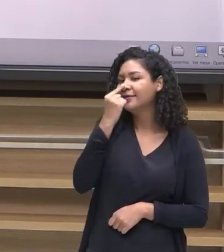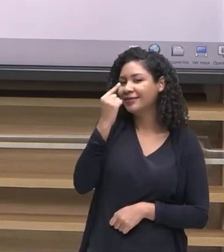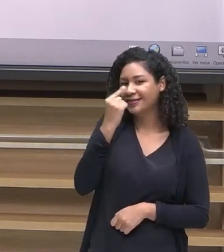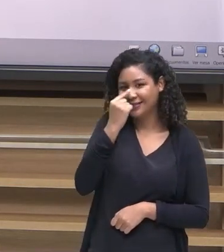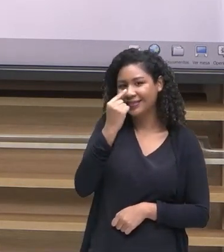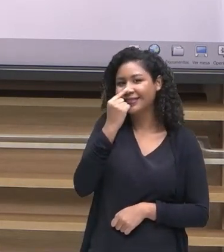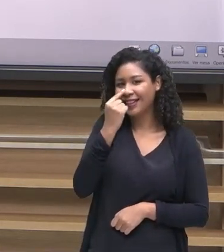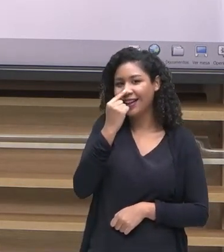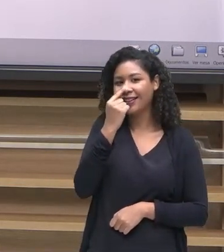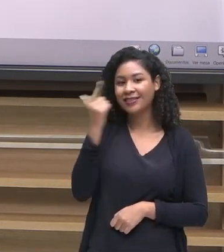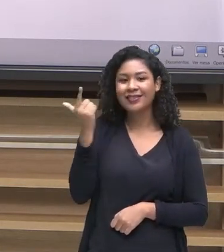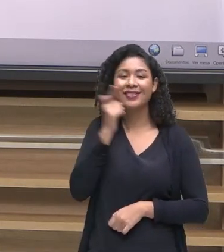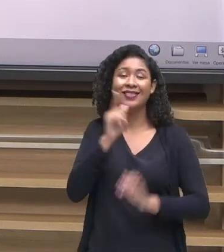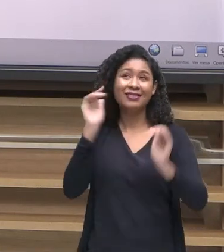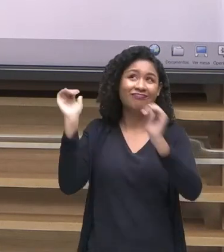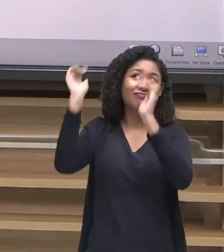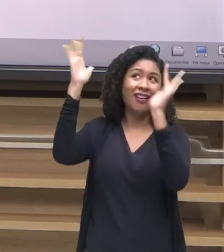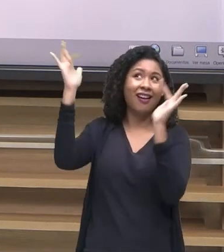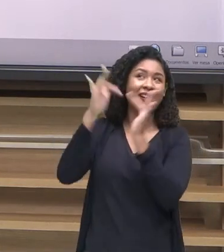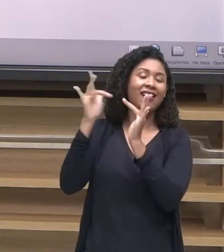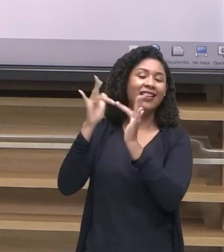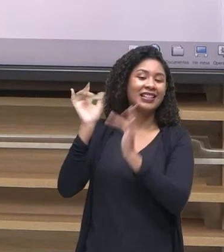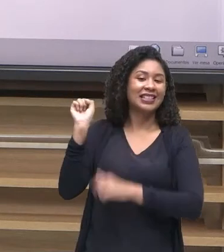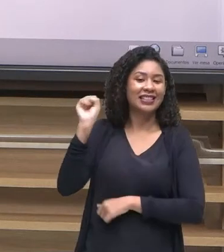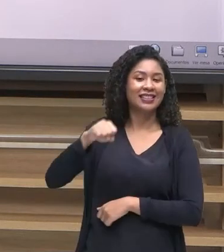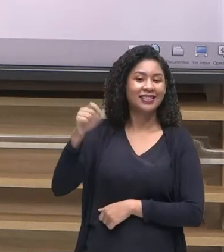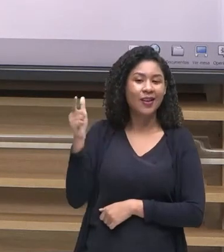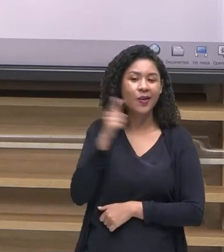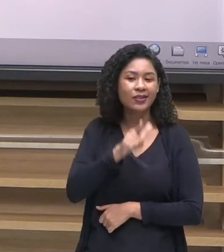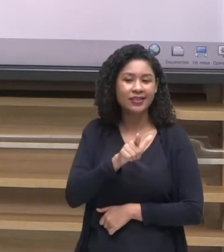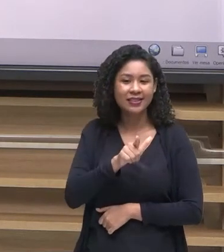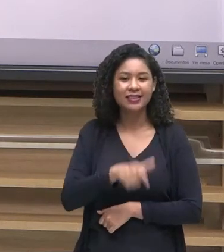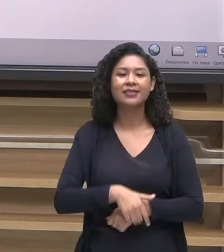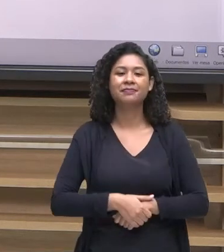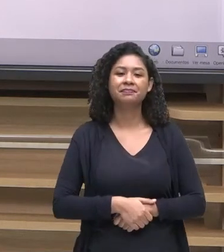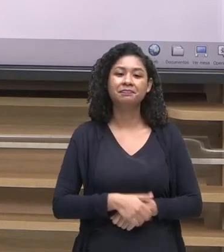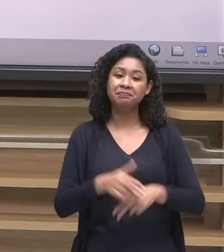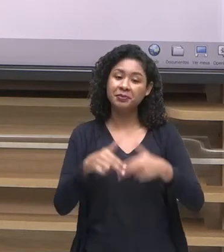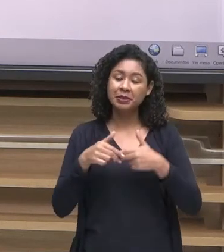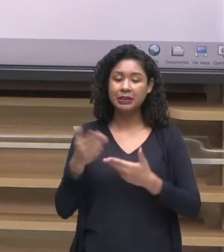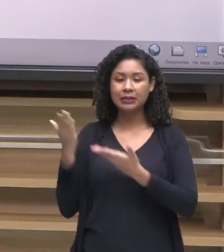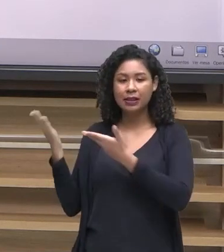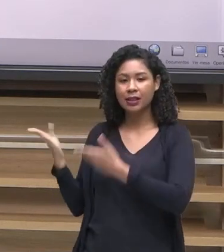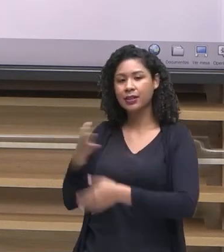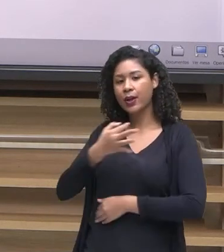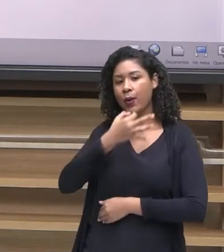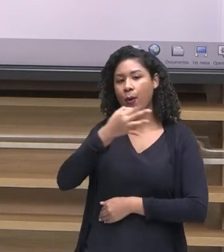com o divino, com Deus, né? Então, esse é um comentário que nós